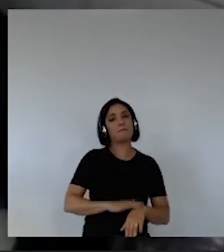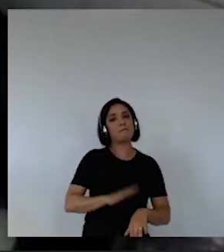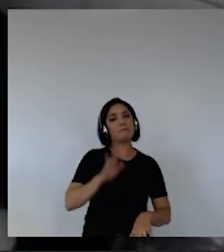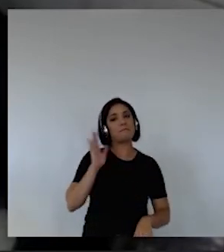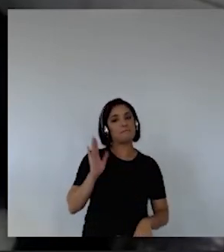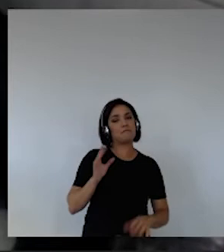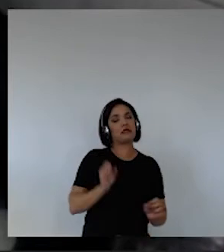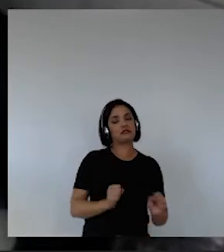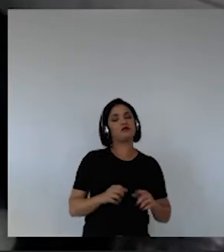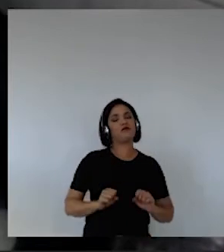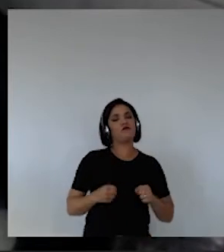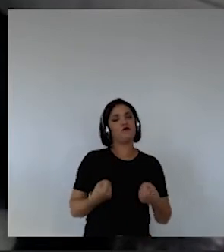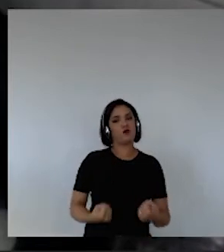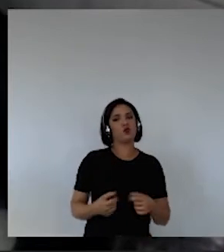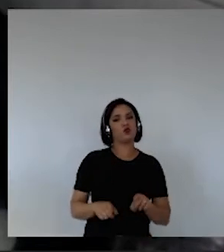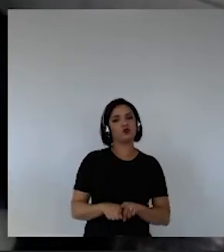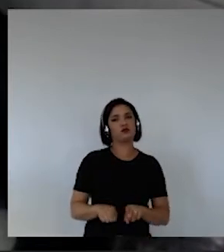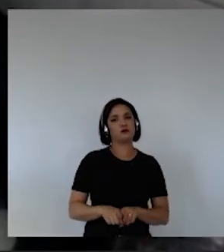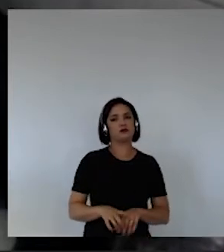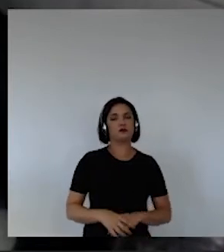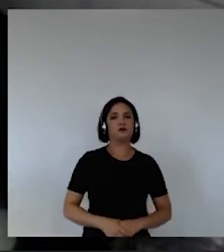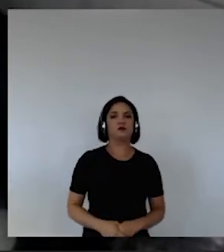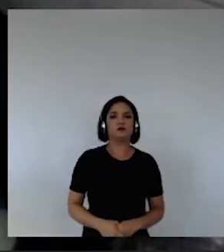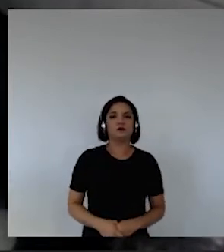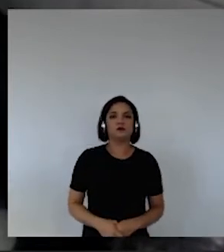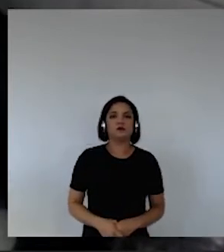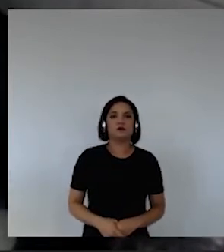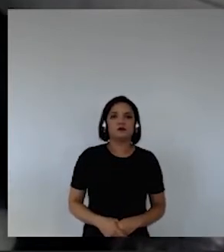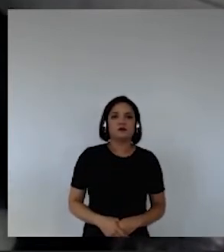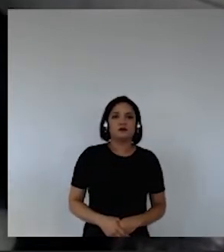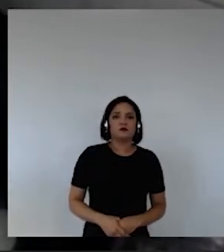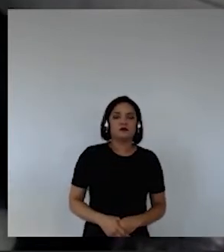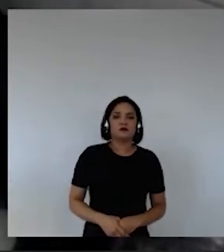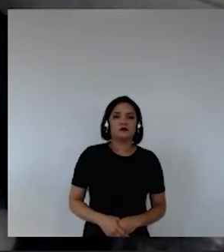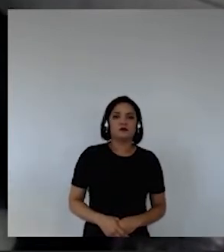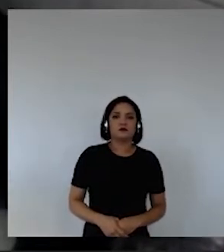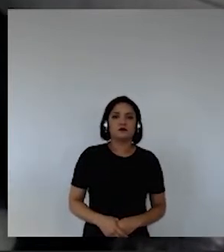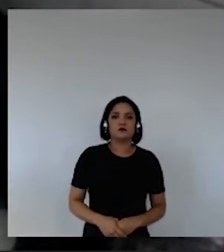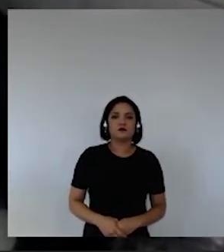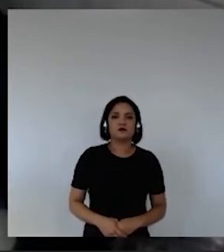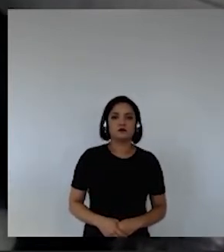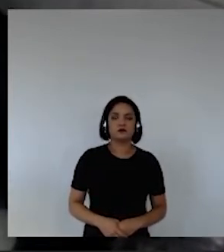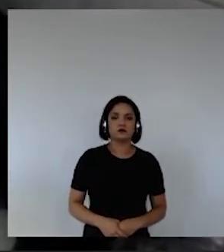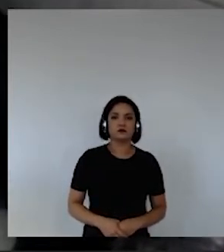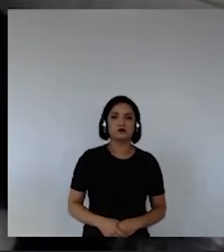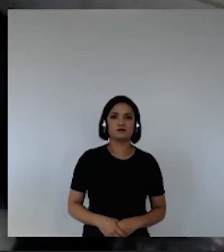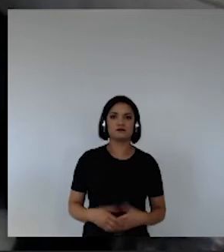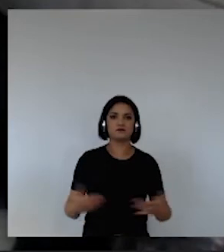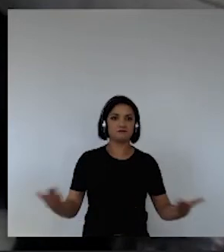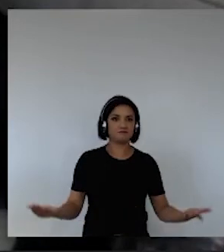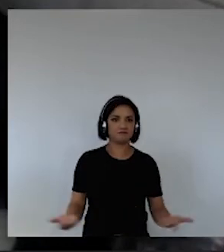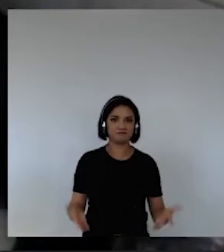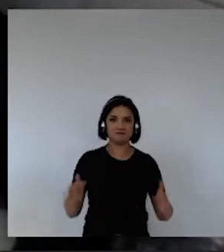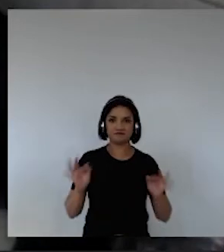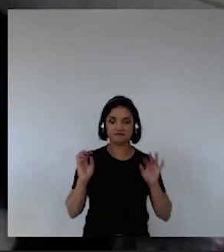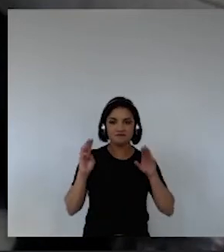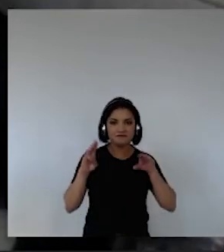e mais significante ainda. Finalizando, doutora Veralice, com a palavra final,